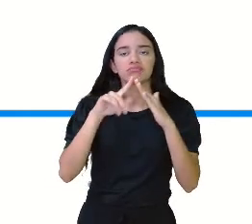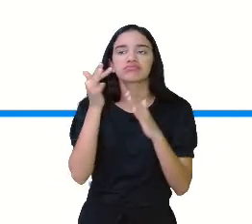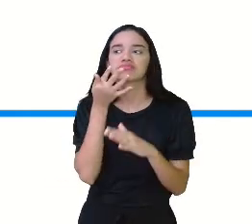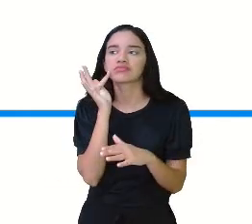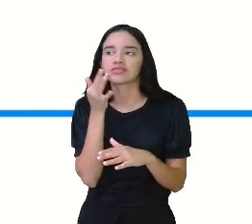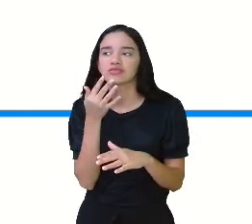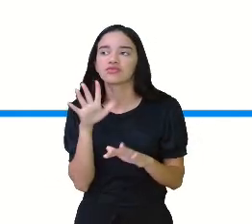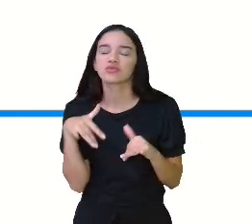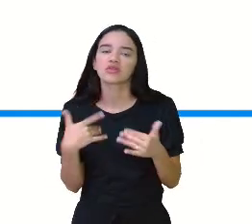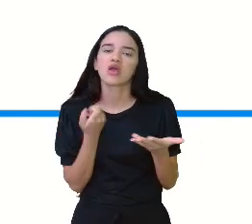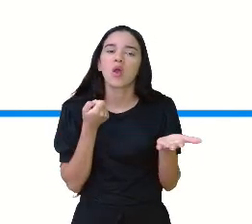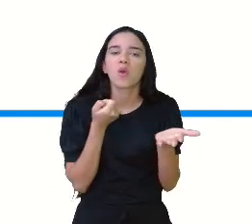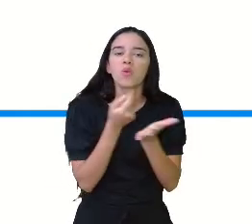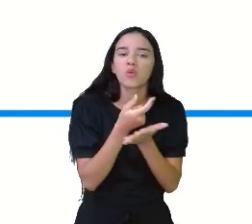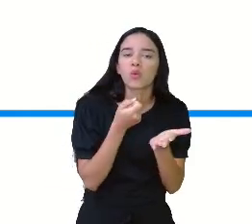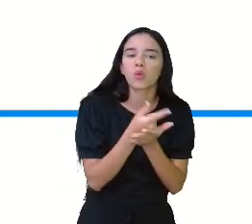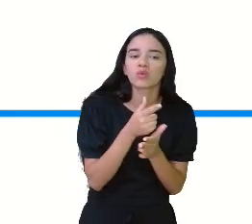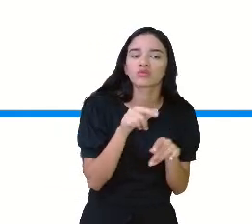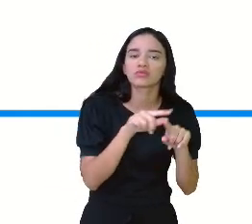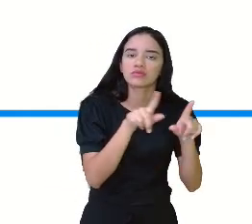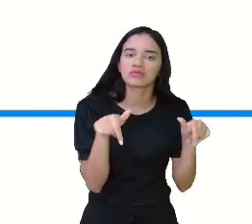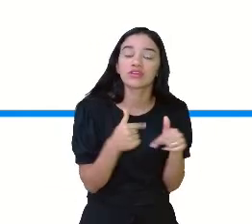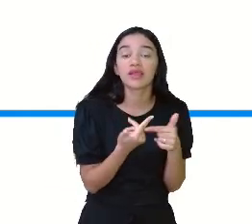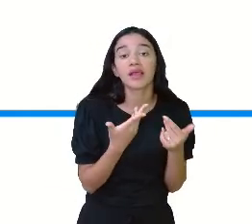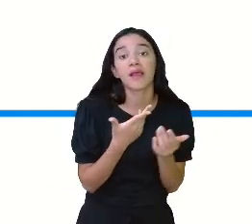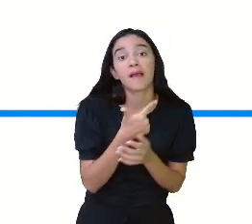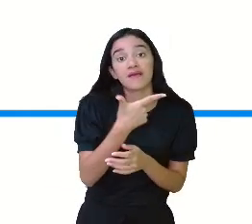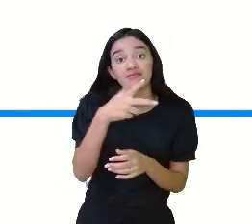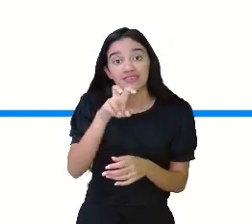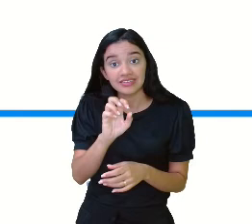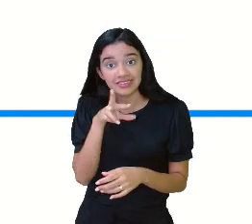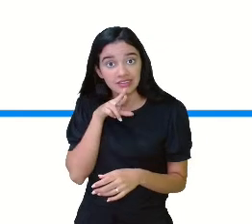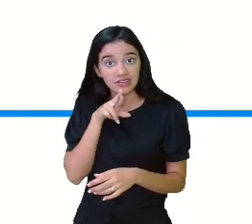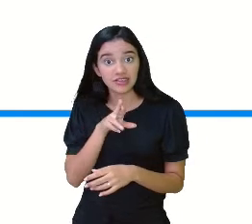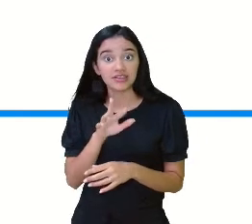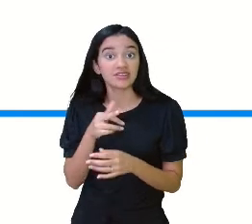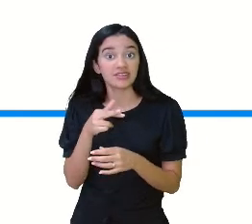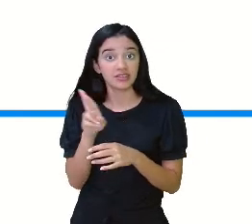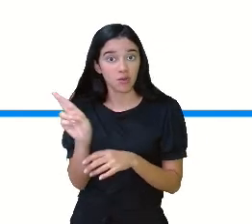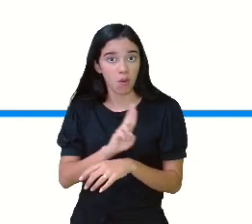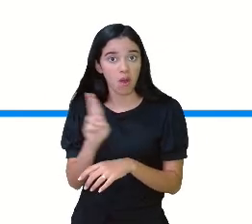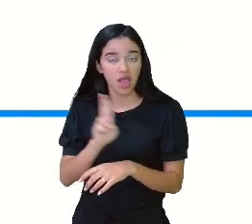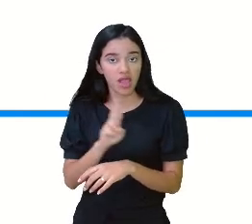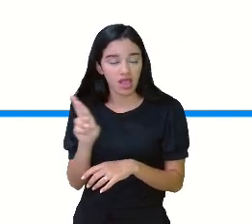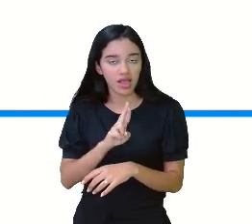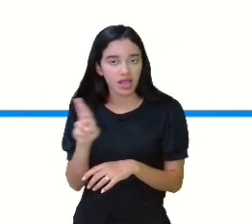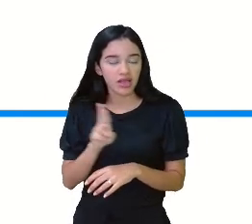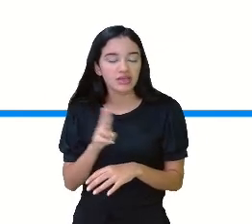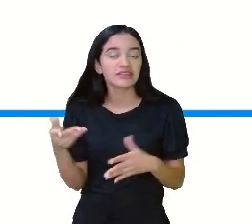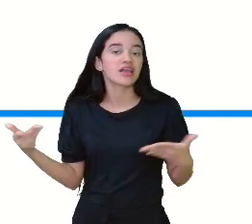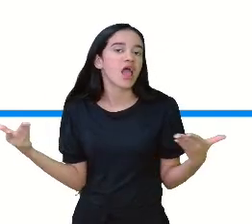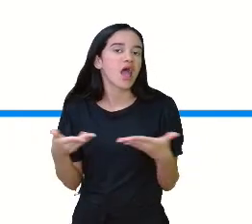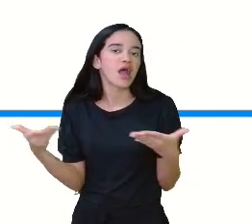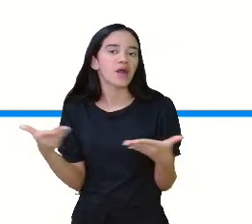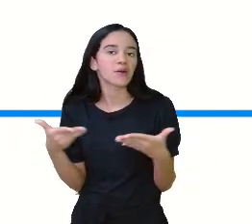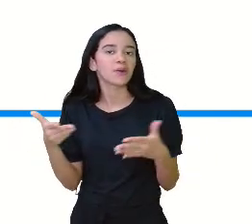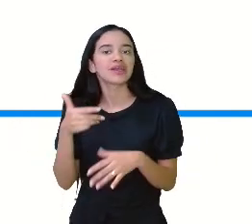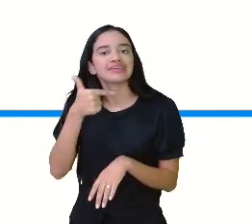caixa. Logo depois, pagou R$ 25 a um fornecedor, ficando agora